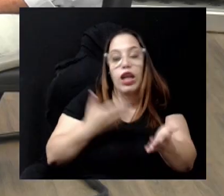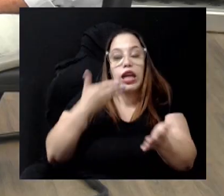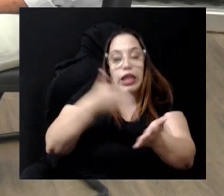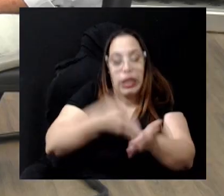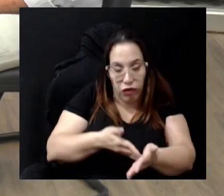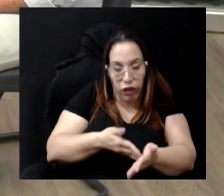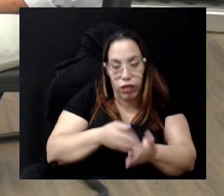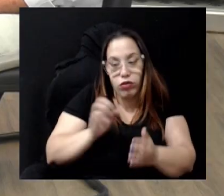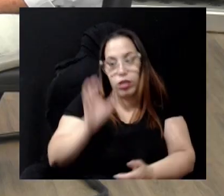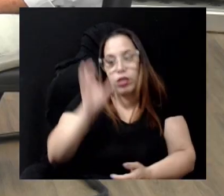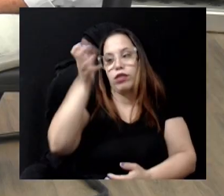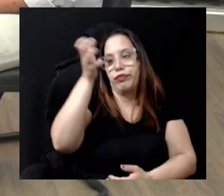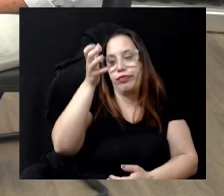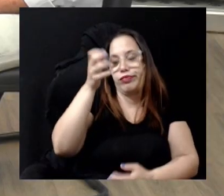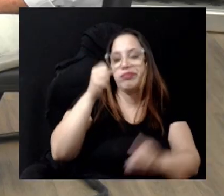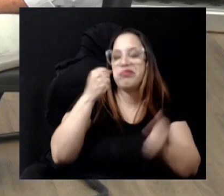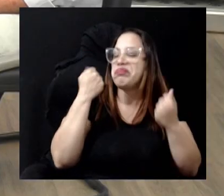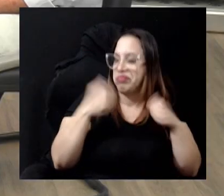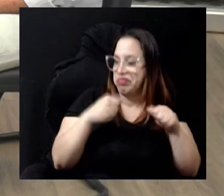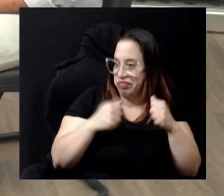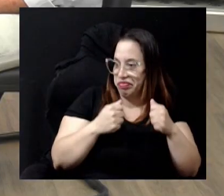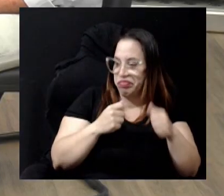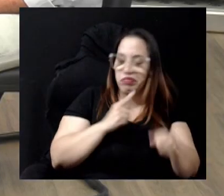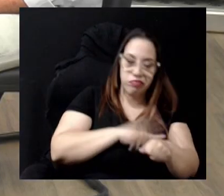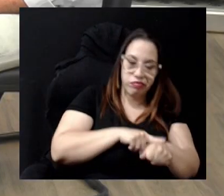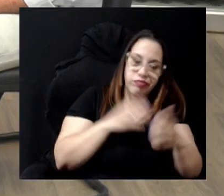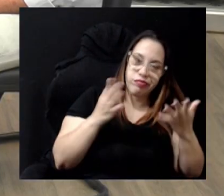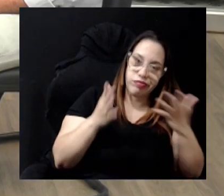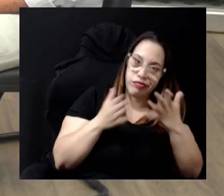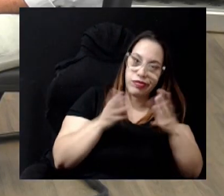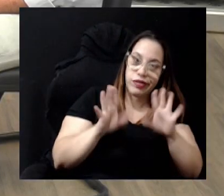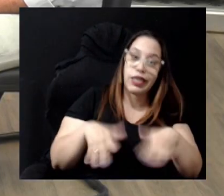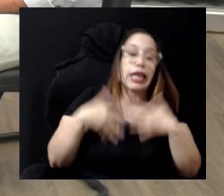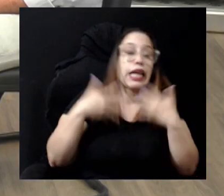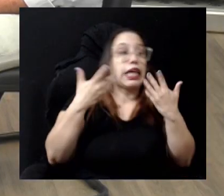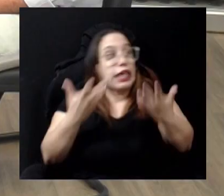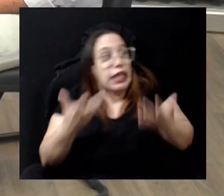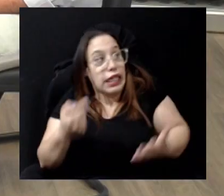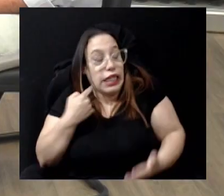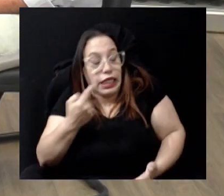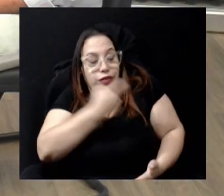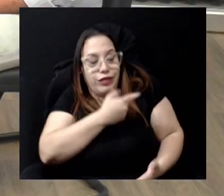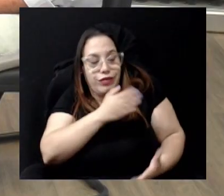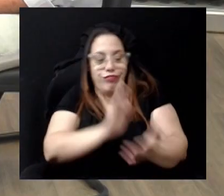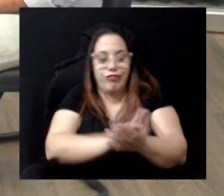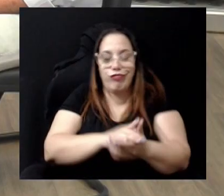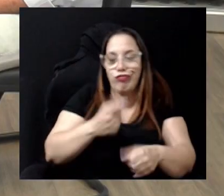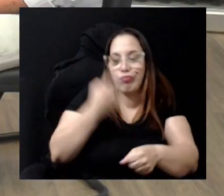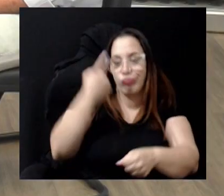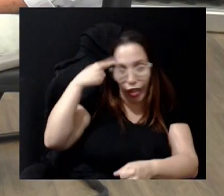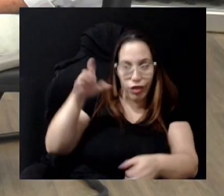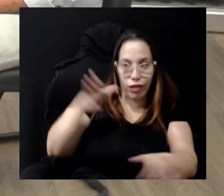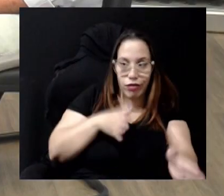Então, precisamos aí de um tempo. Vamos ver o que acontece com a gente por esses dias aí, porque se não me